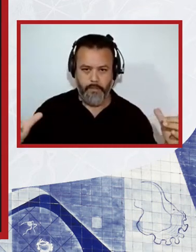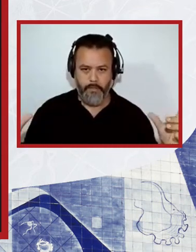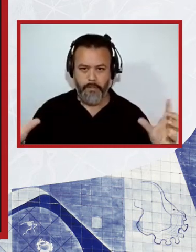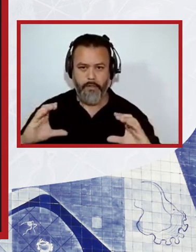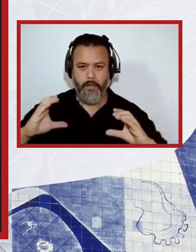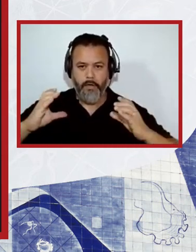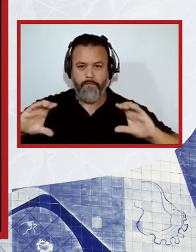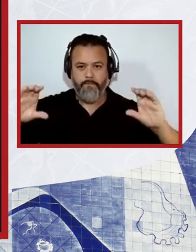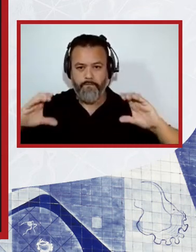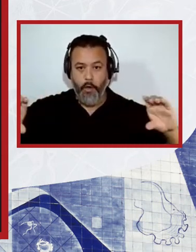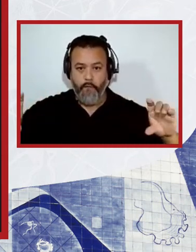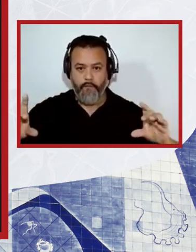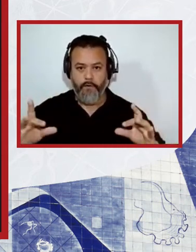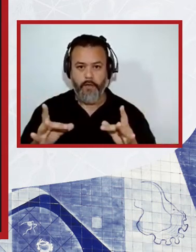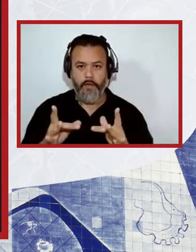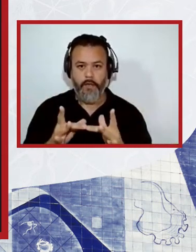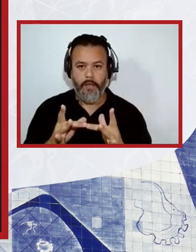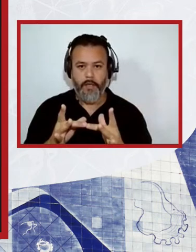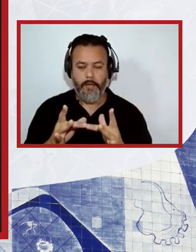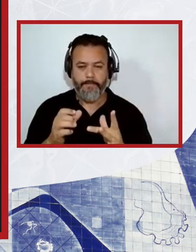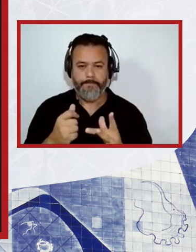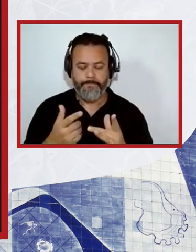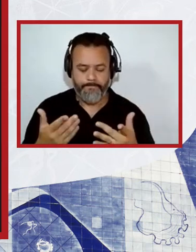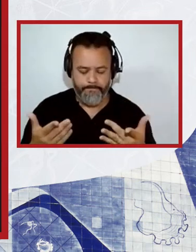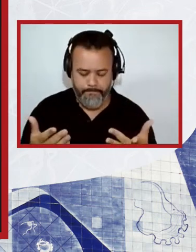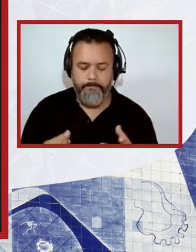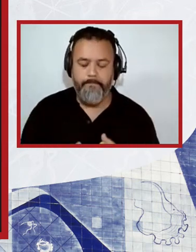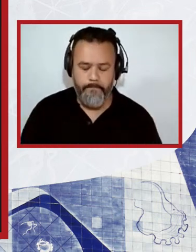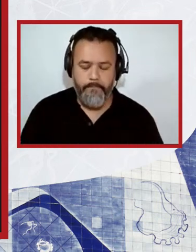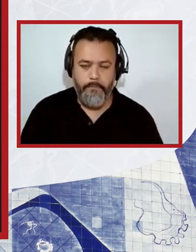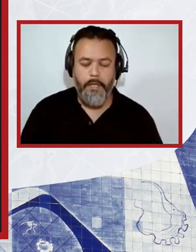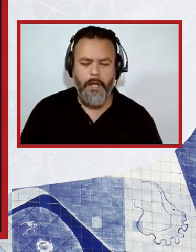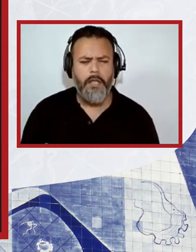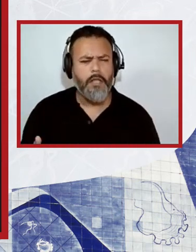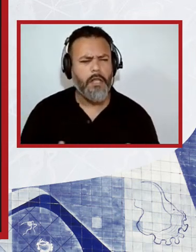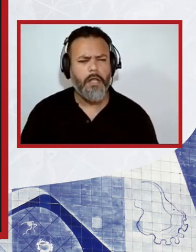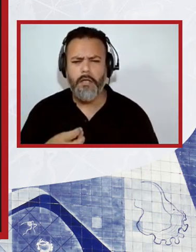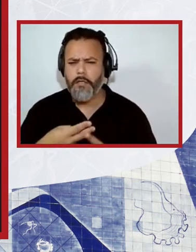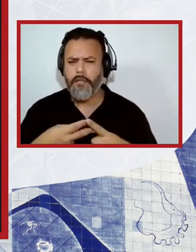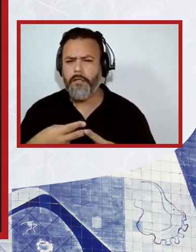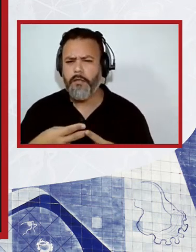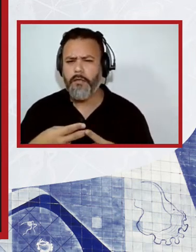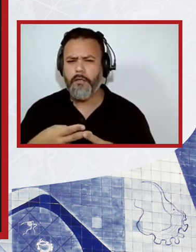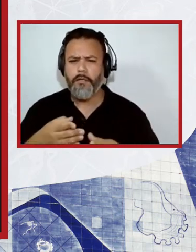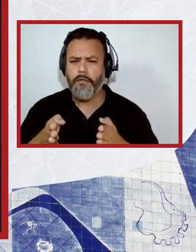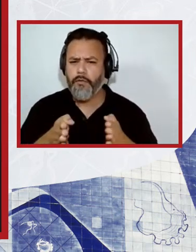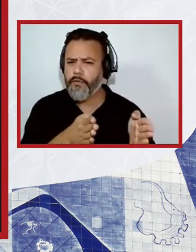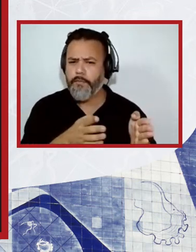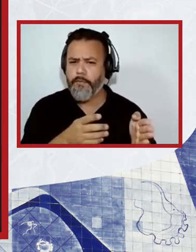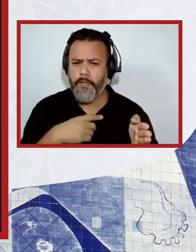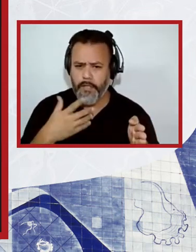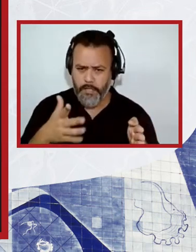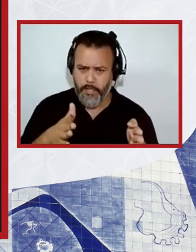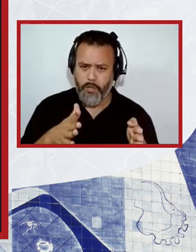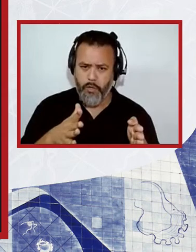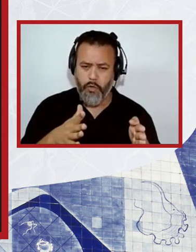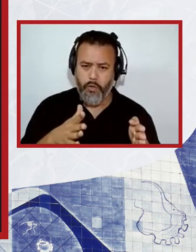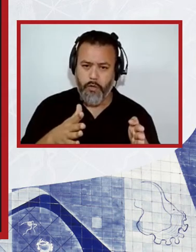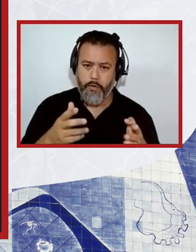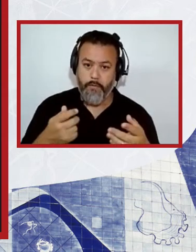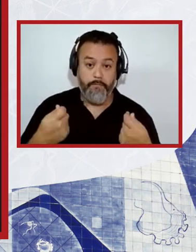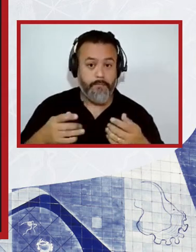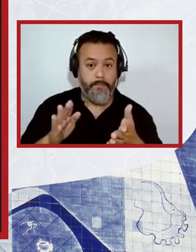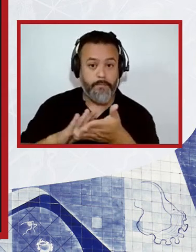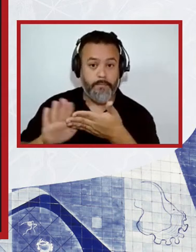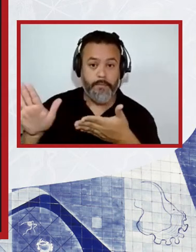Então, assim, vai ter dois momentos. Eu, daqui a pouco, gente, eu vou precisar sair, porque eu tenho uma mediação